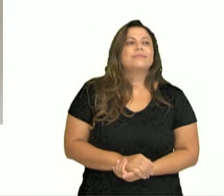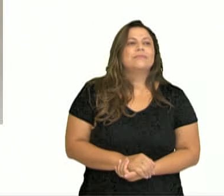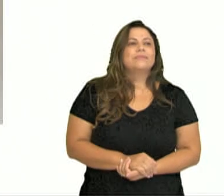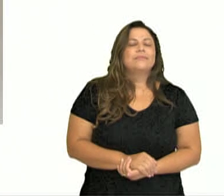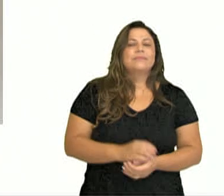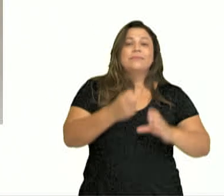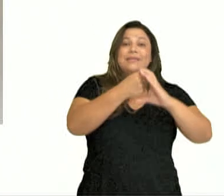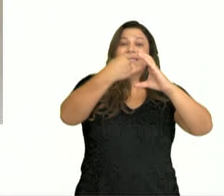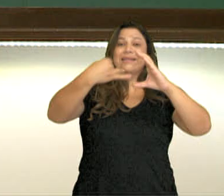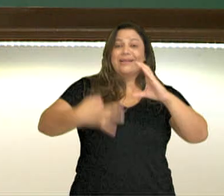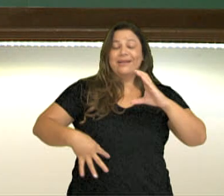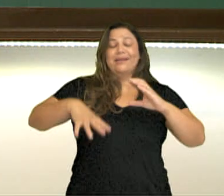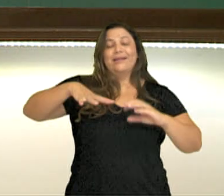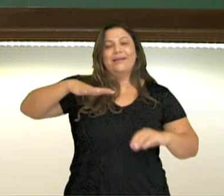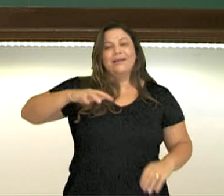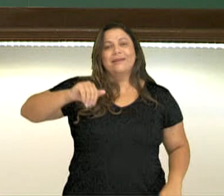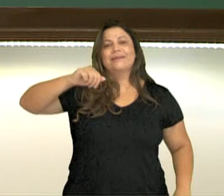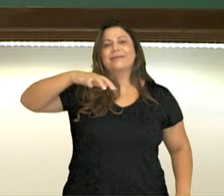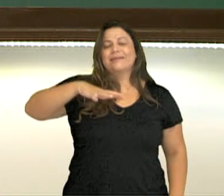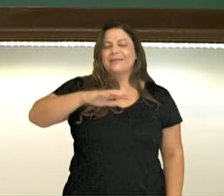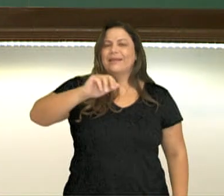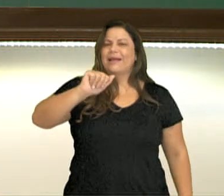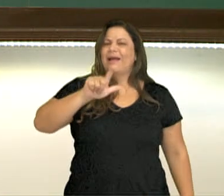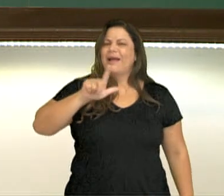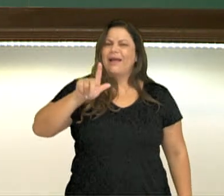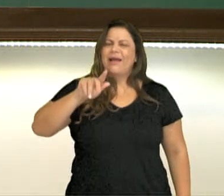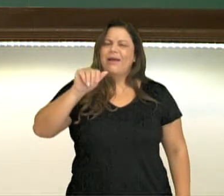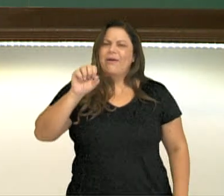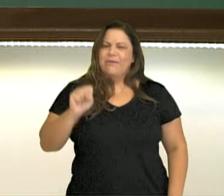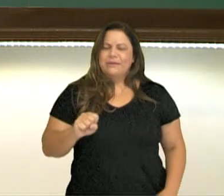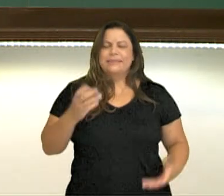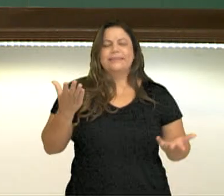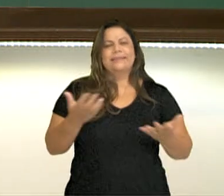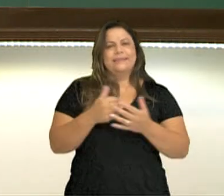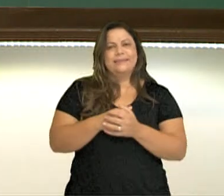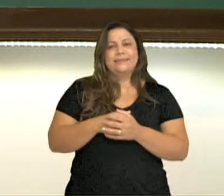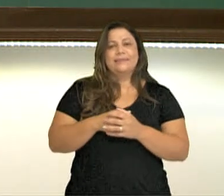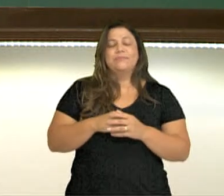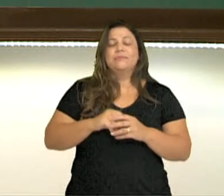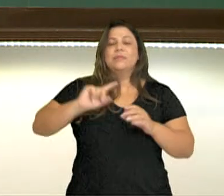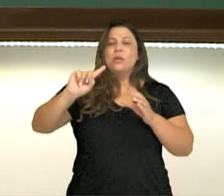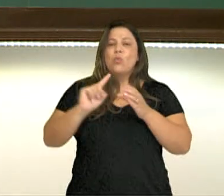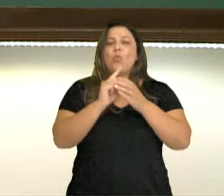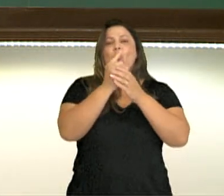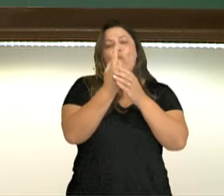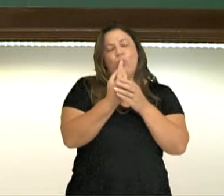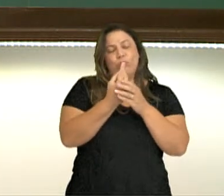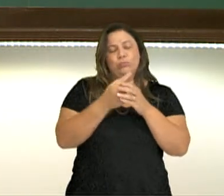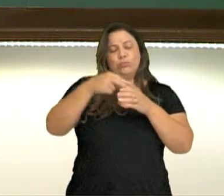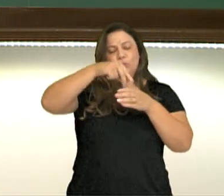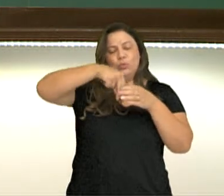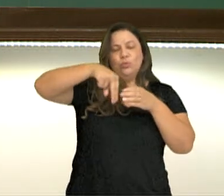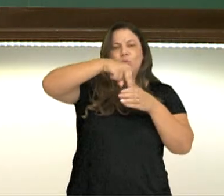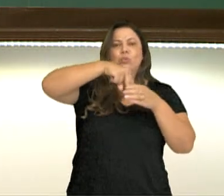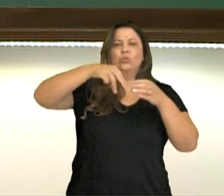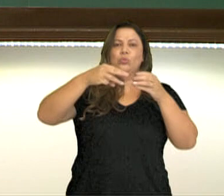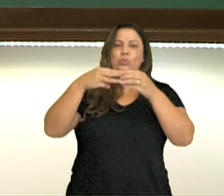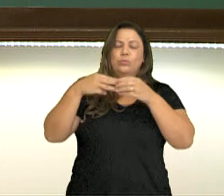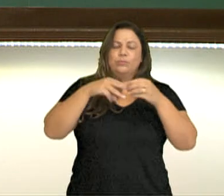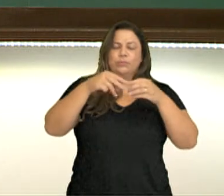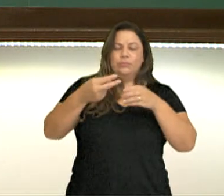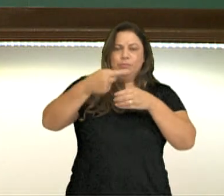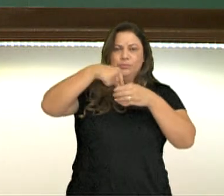Características das algas. Então, como a gente viu lá no início, elas são eucariontes, possuem um núcleo individualizado, possuem um envoltório